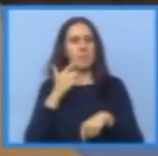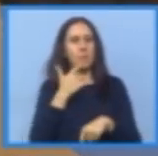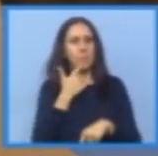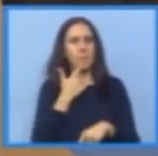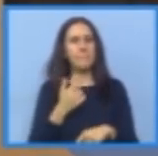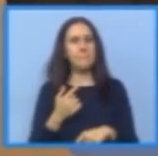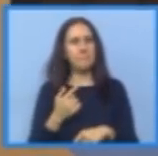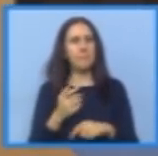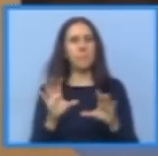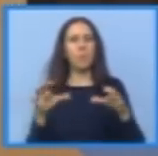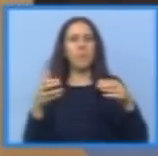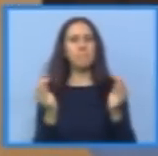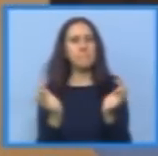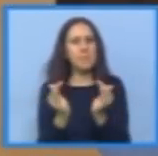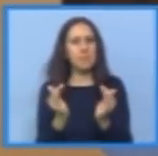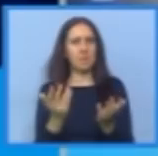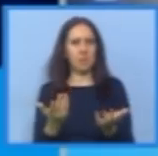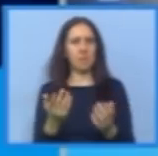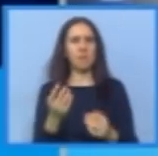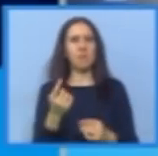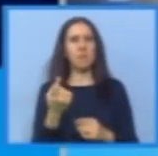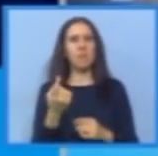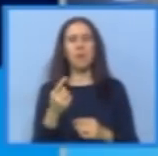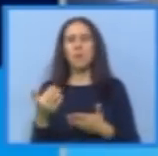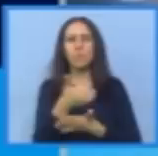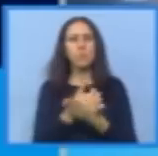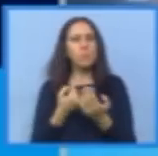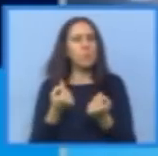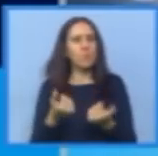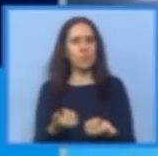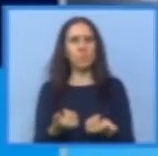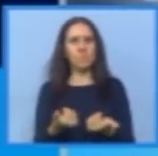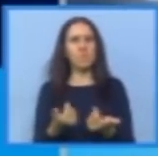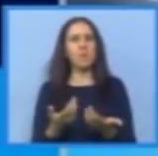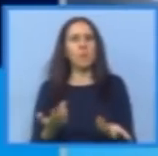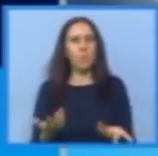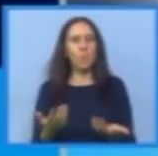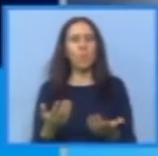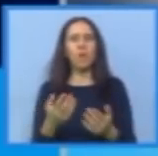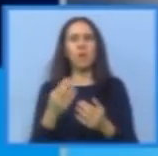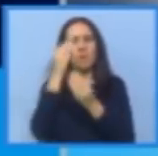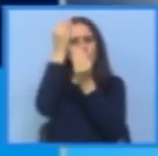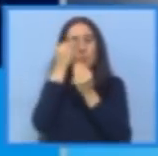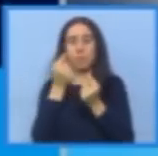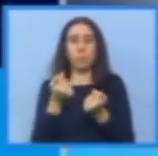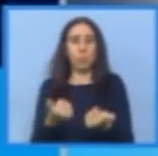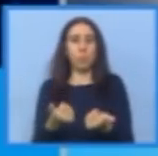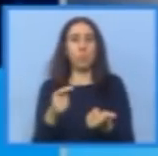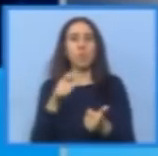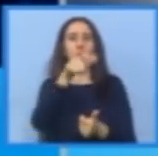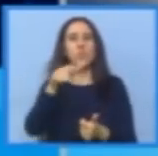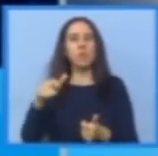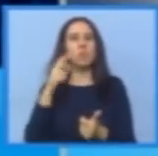Uma comunidade pequenina, com poucos recursos, com pouca formação, não havia lá gente